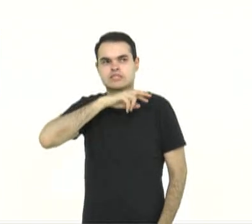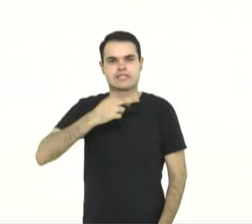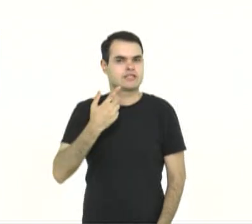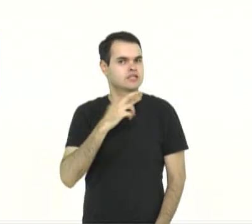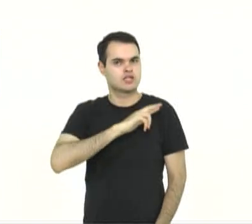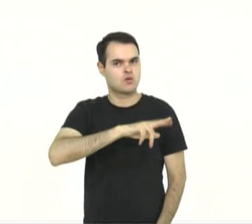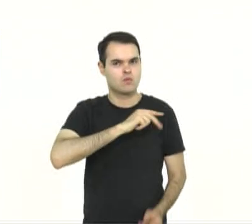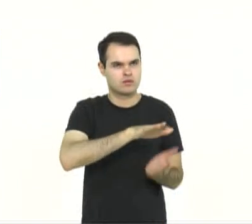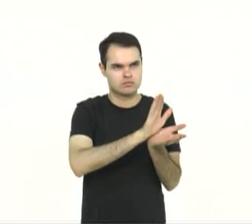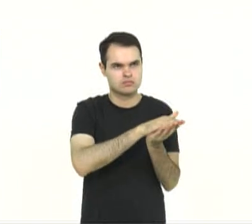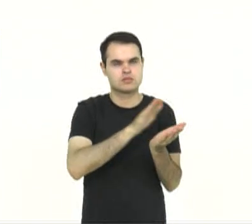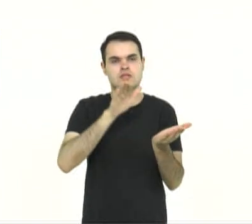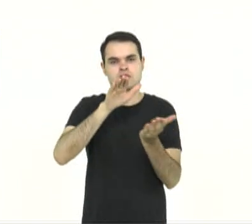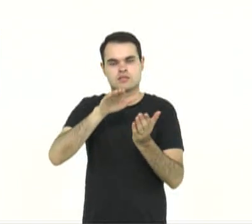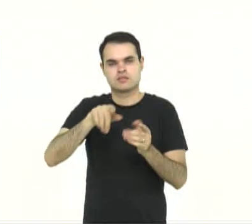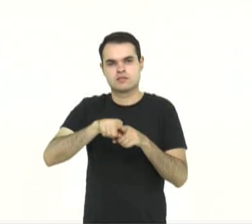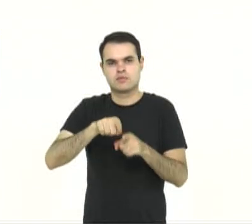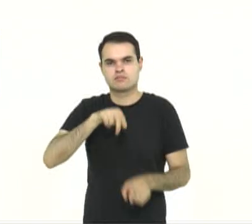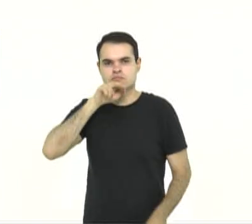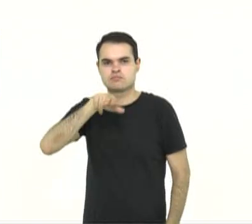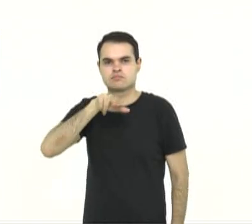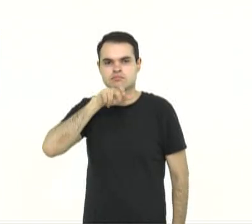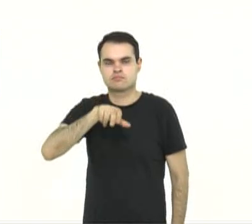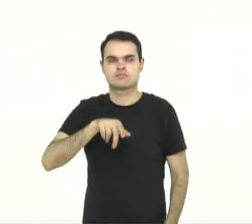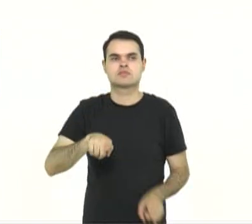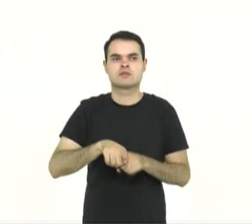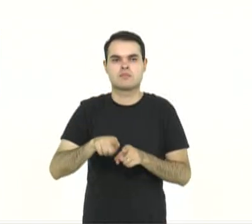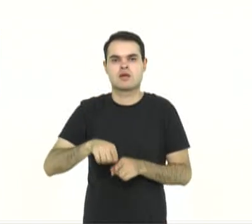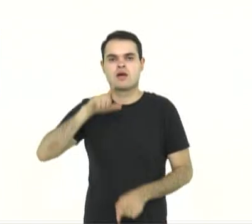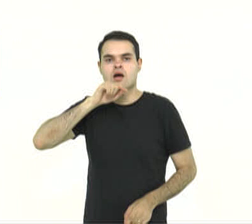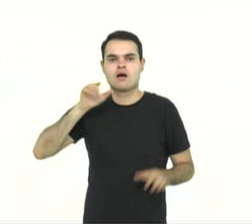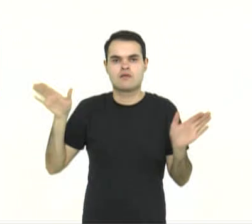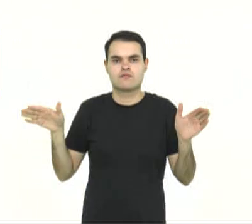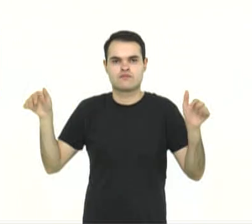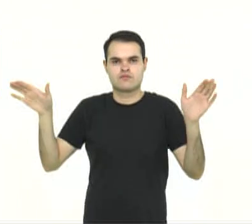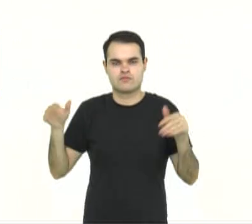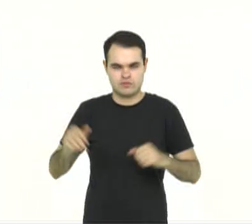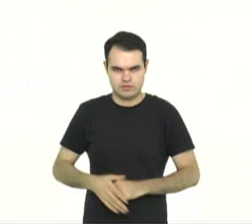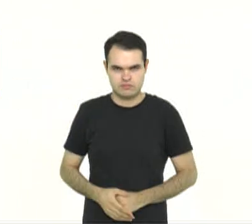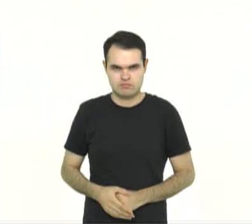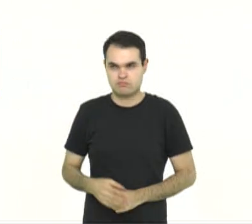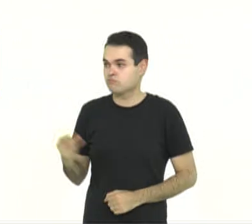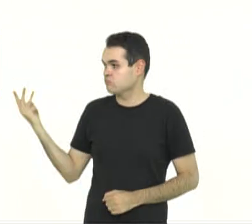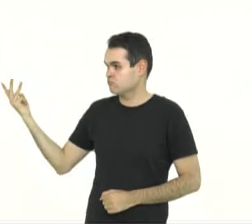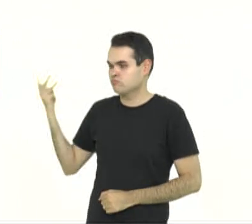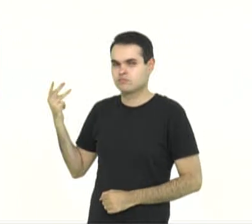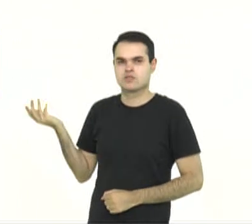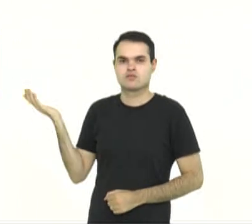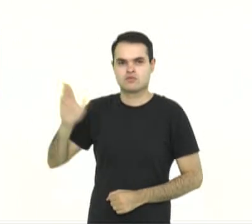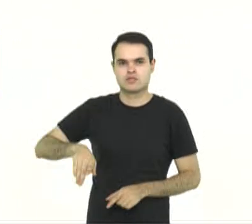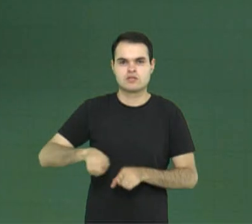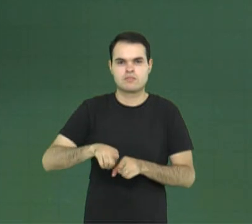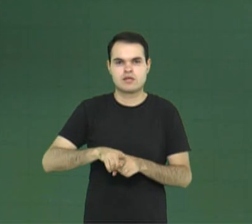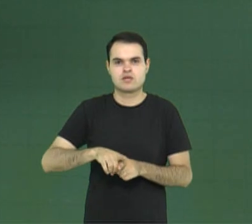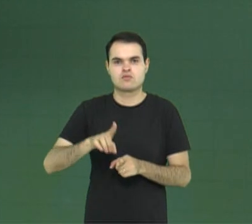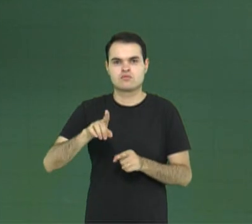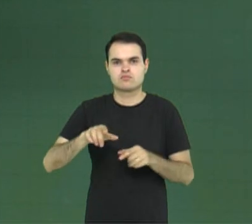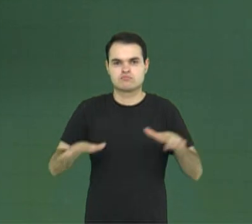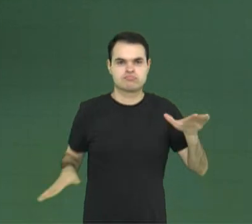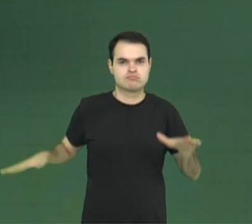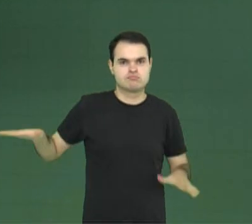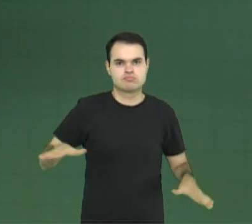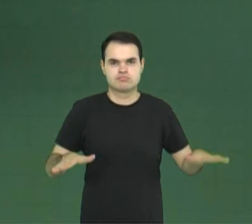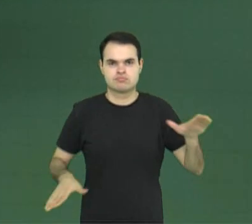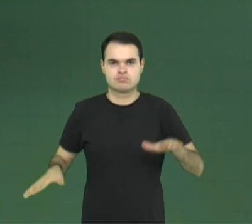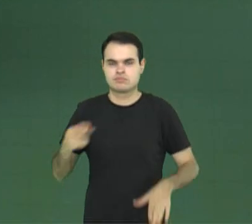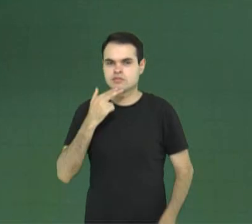no caso, lagartos e trouxe também para vocês as aves. Tá? Então, eu trouxe alguns personagens e o dragão de Komodo tão temido aí. Então,